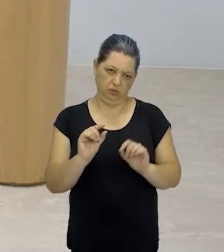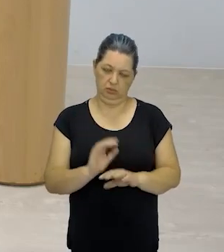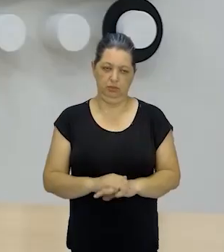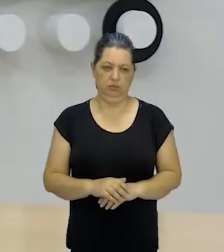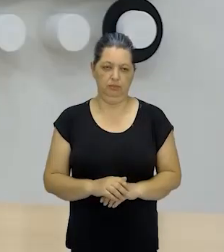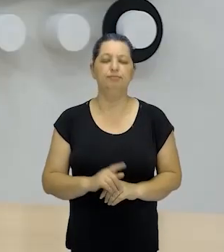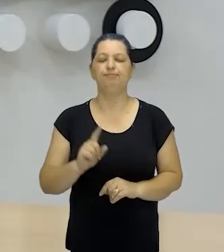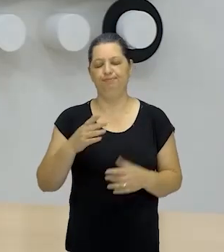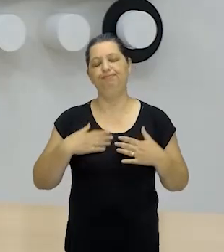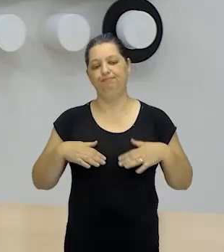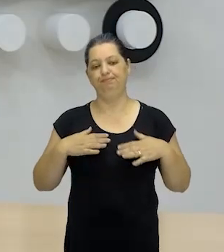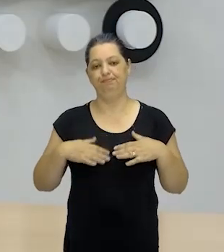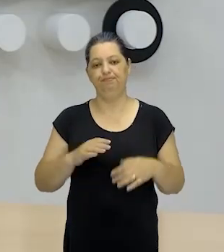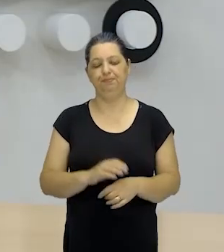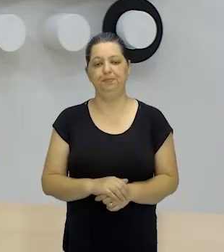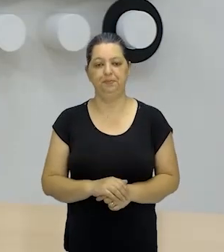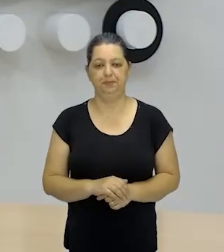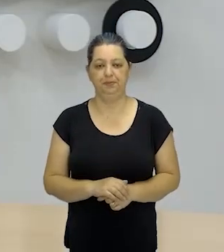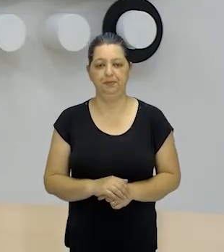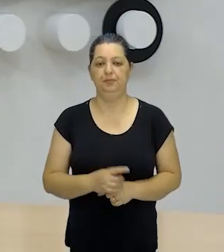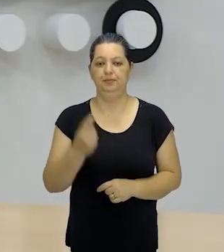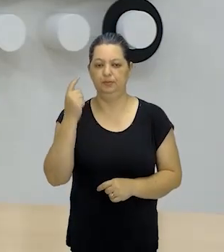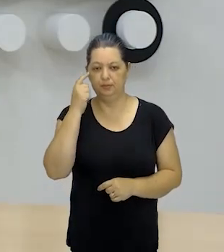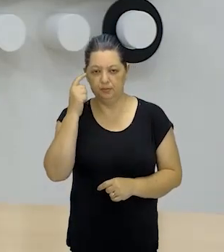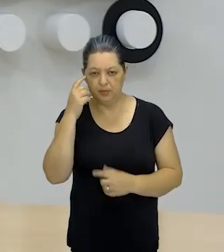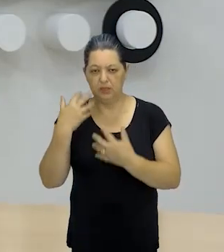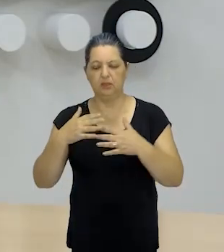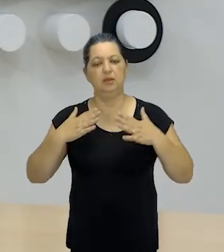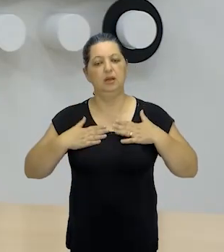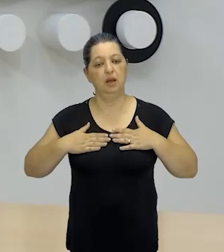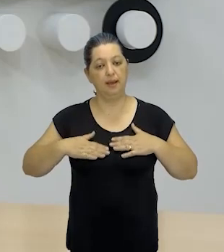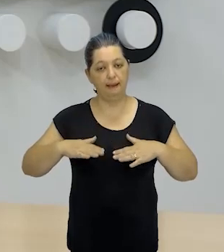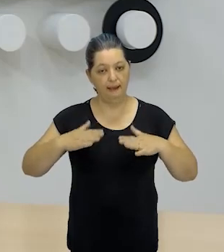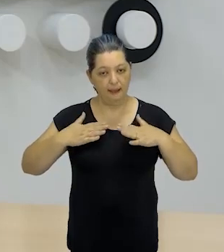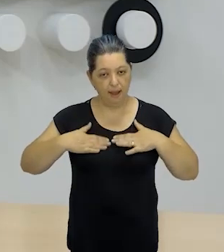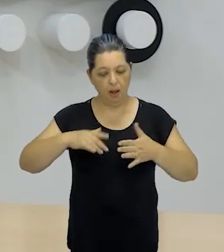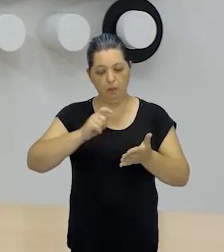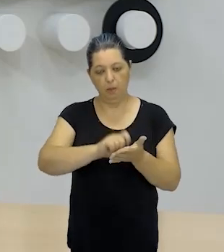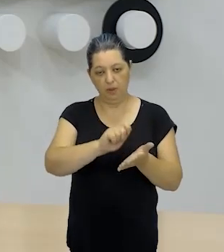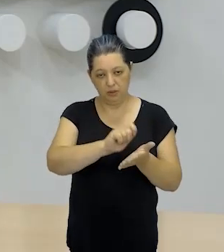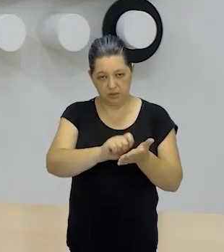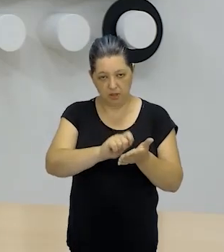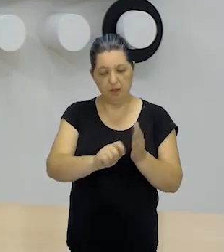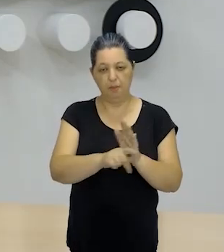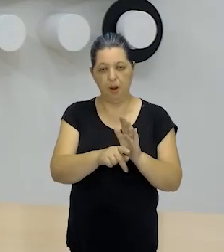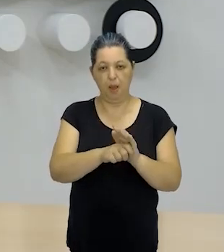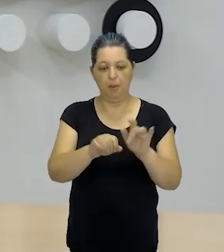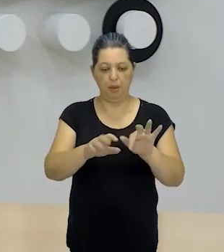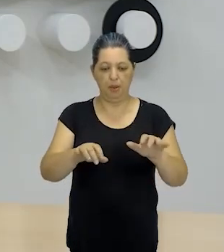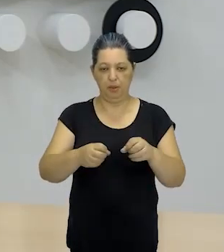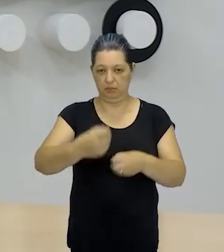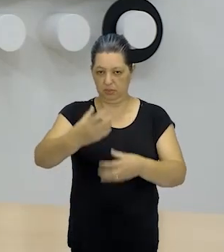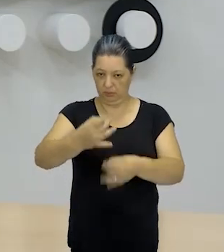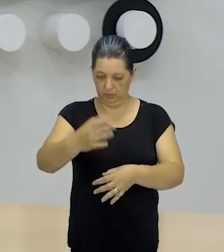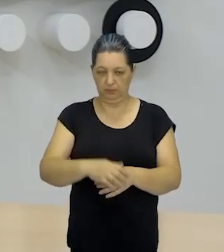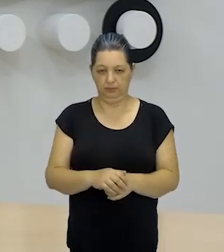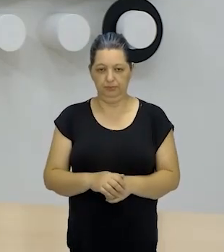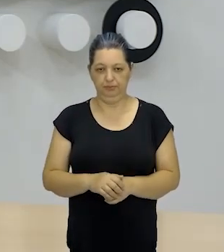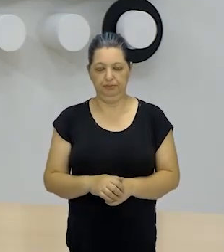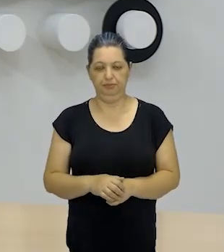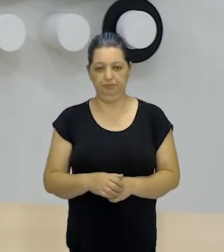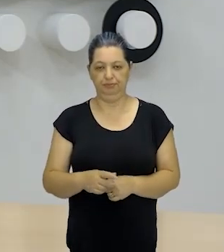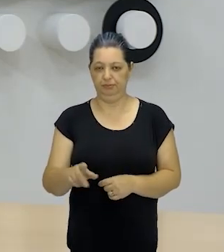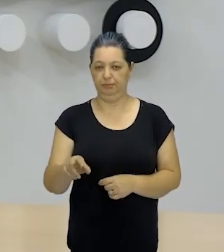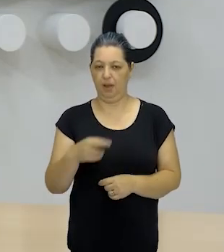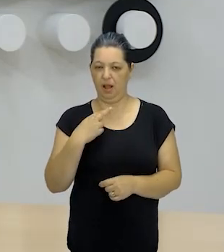Sim, é tranquilo, é só pensar um pouquinho, pensa com tranquilidade, escreve direitinho lá no chat, manda pro seu professor. Eu quero ver a sua resposta